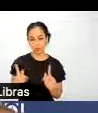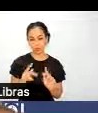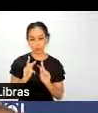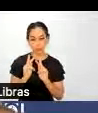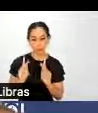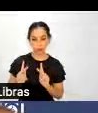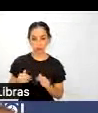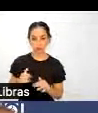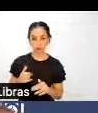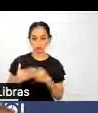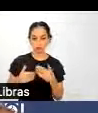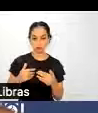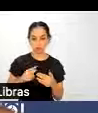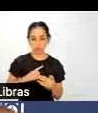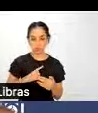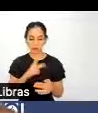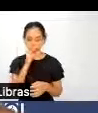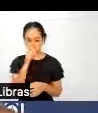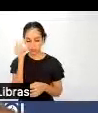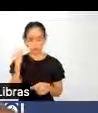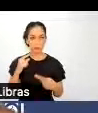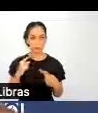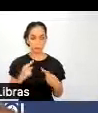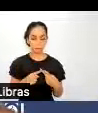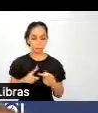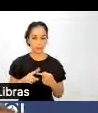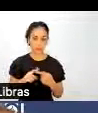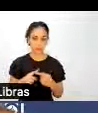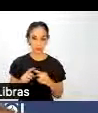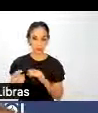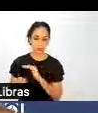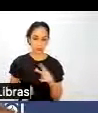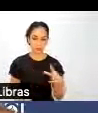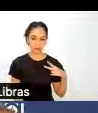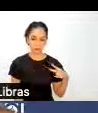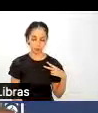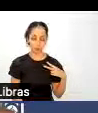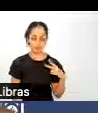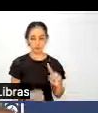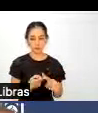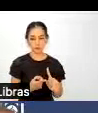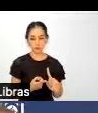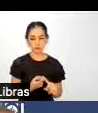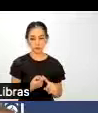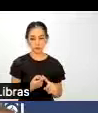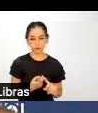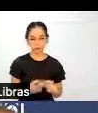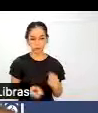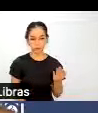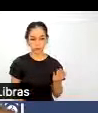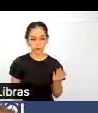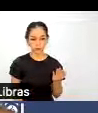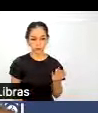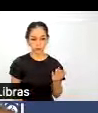envolveu a subprefeitura e o setor privado. O setor privado, no caso, é o que propõe o